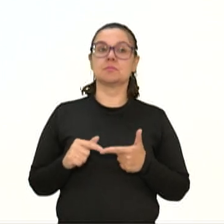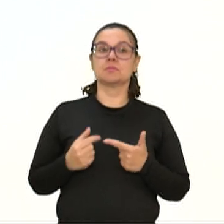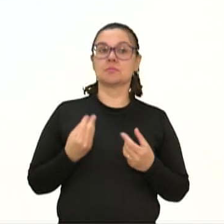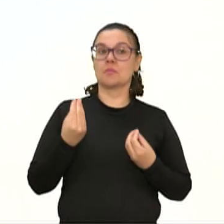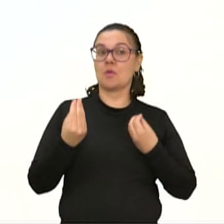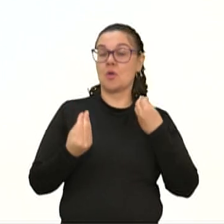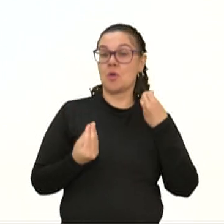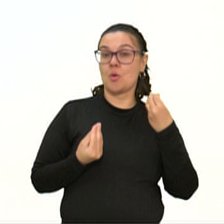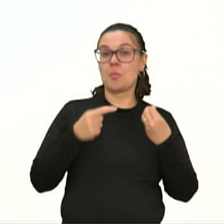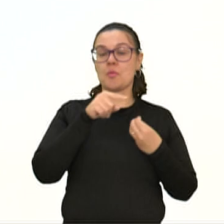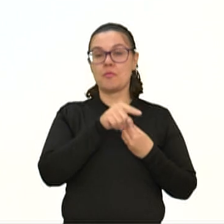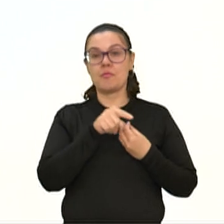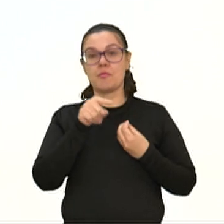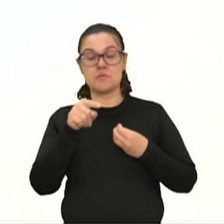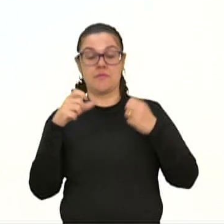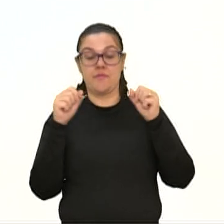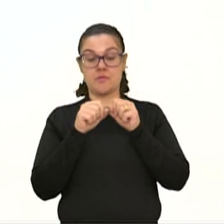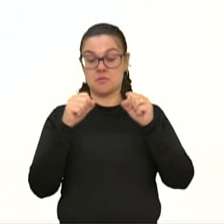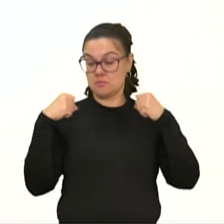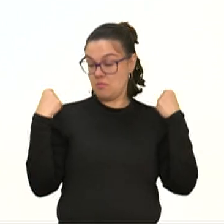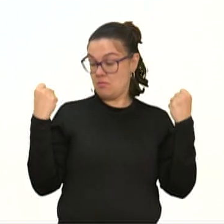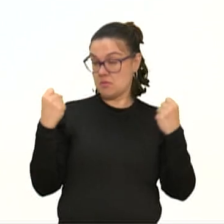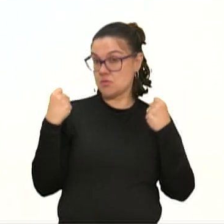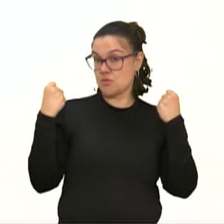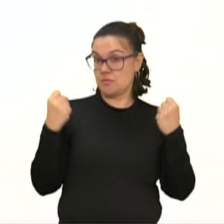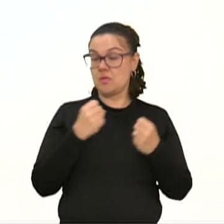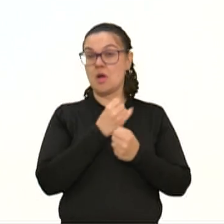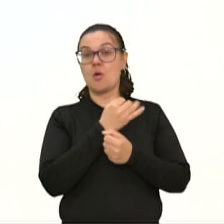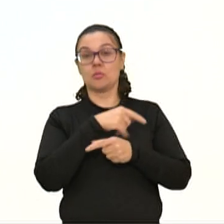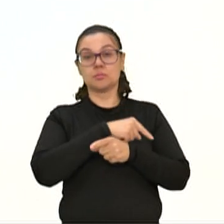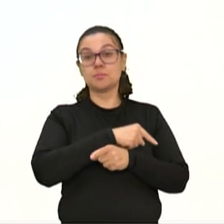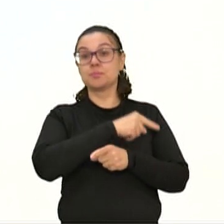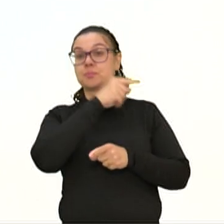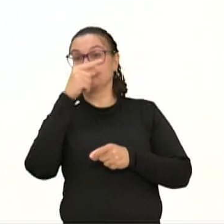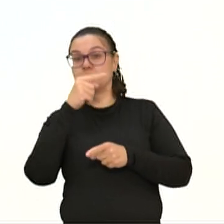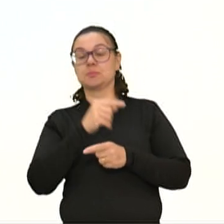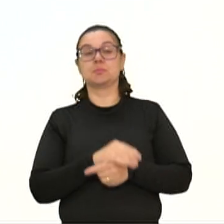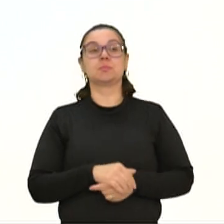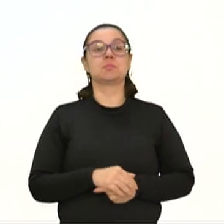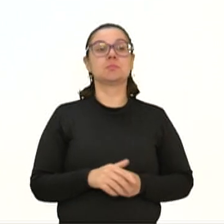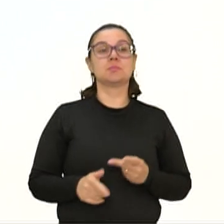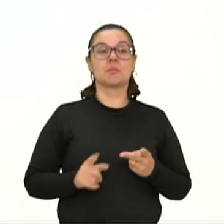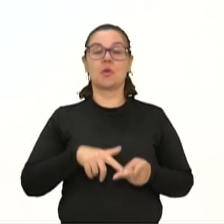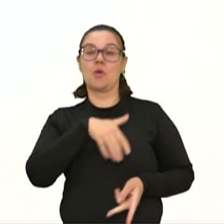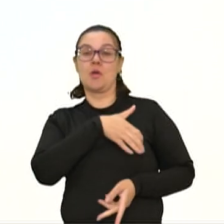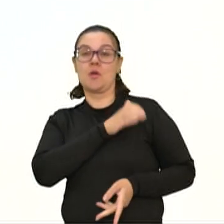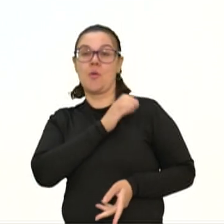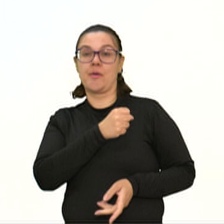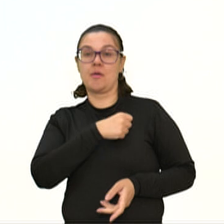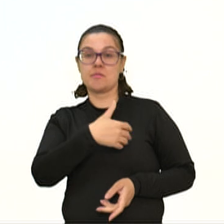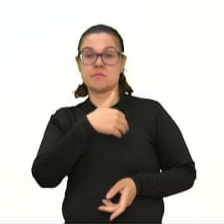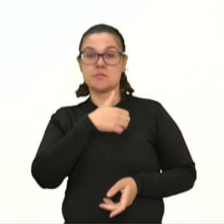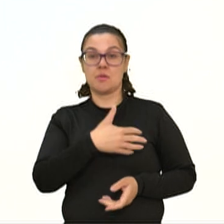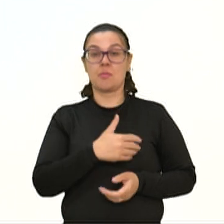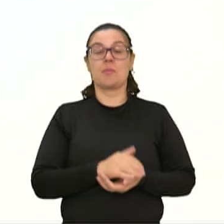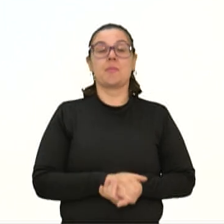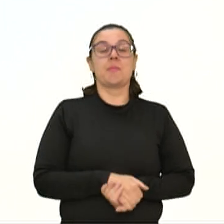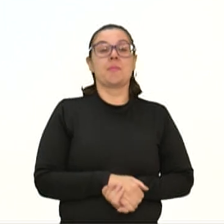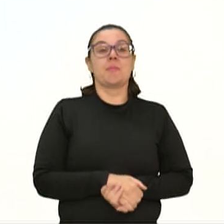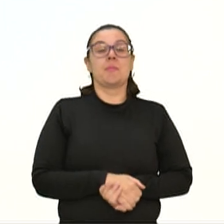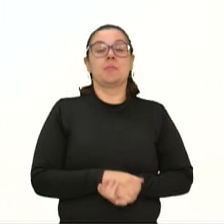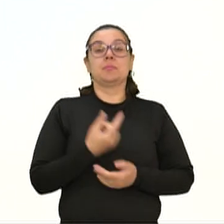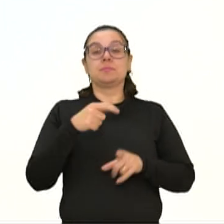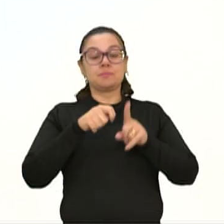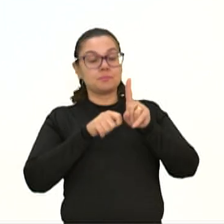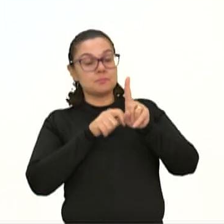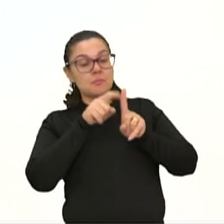Como que é quando você está em atividade, a quanto que vai em atividade, batidas do coração, o